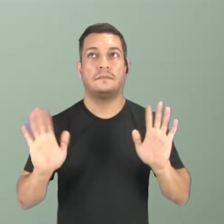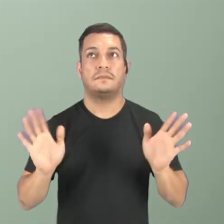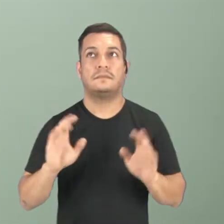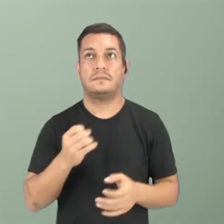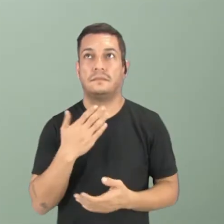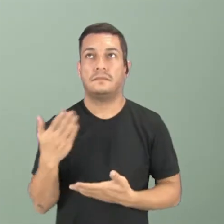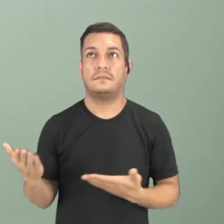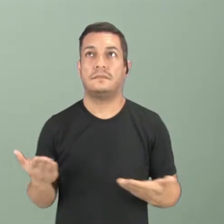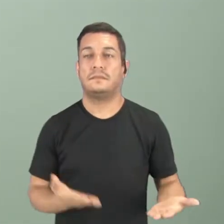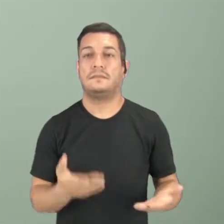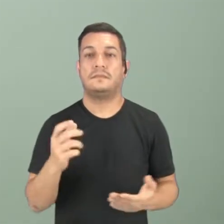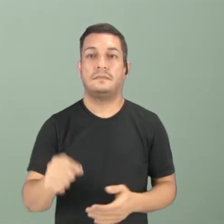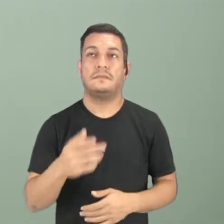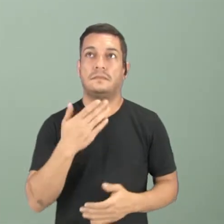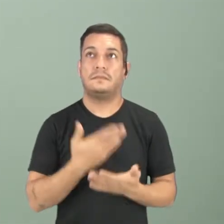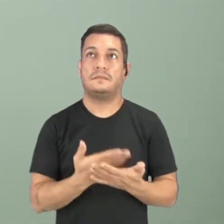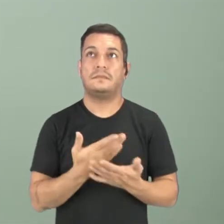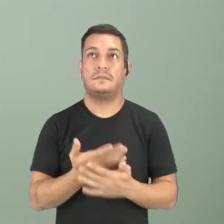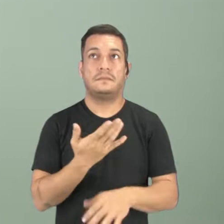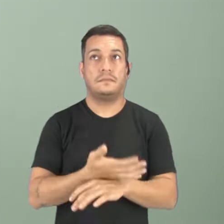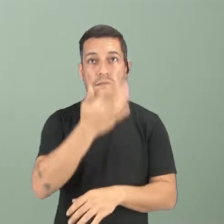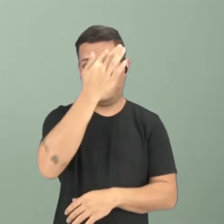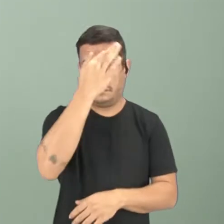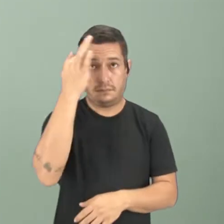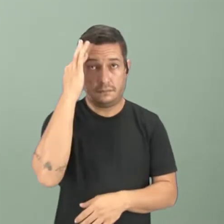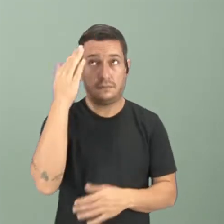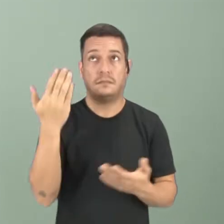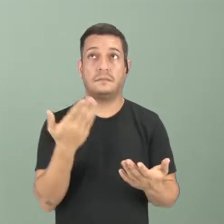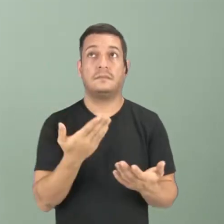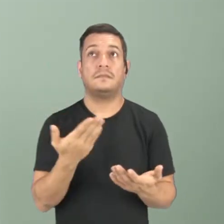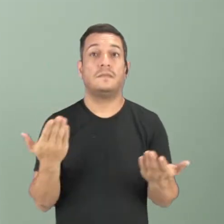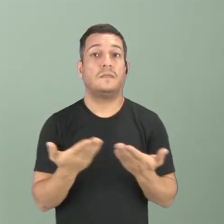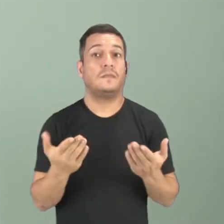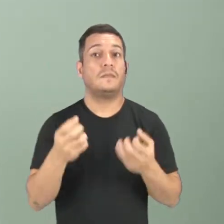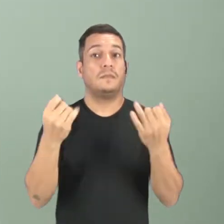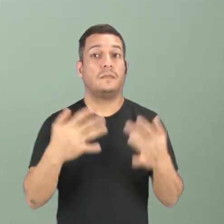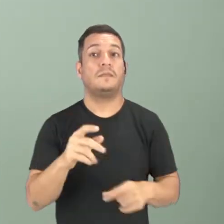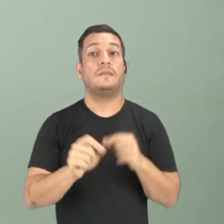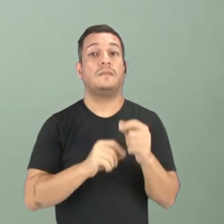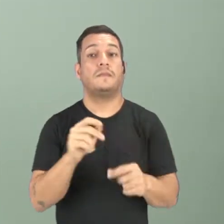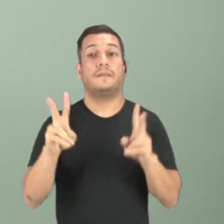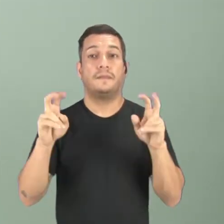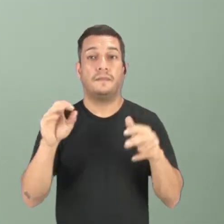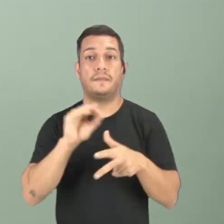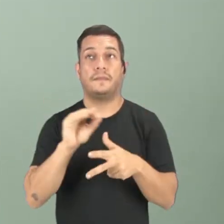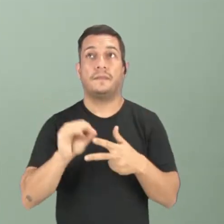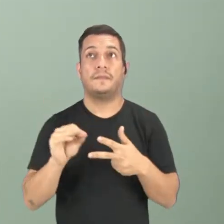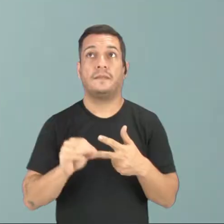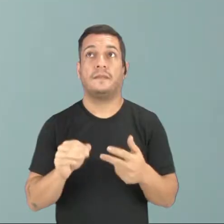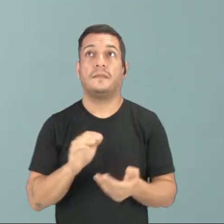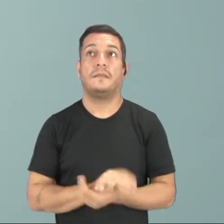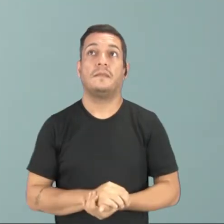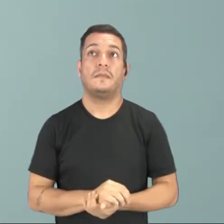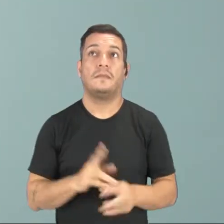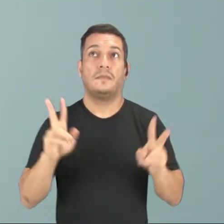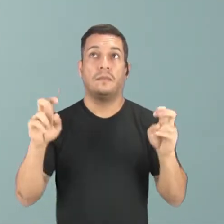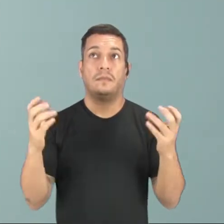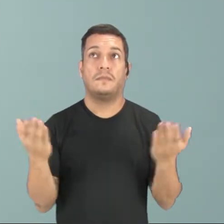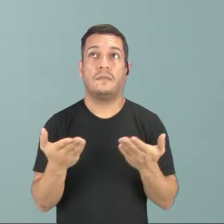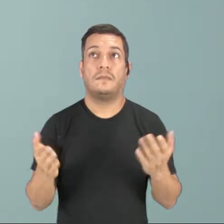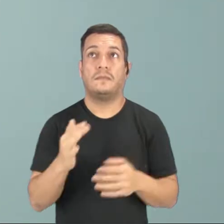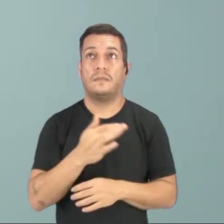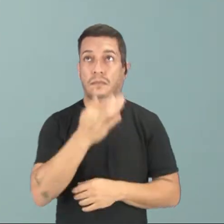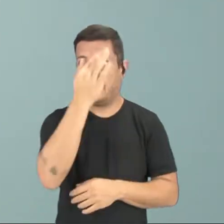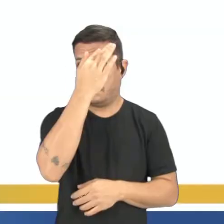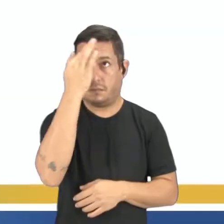Olá, bem-vindos! Mais uma aula de filosofia e hoje a gente vai falar sobre o Enem. O nosso tema de hoje é